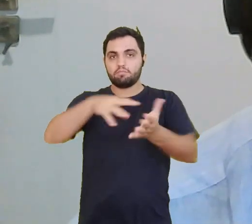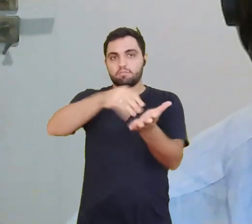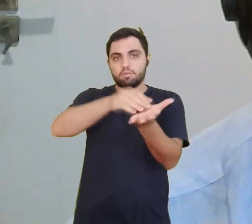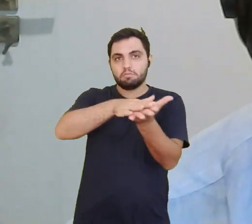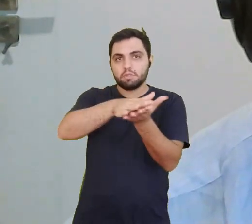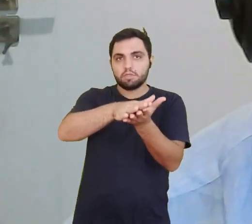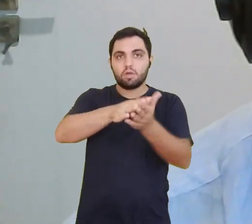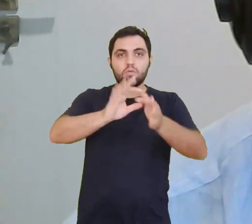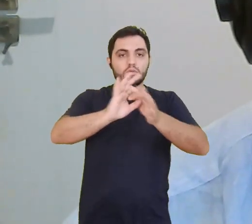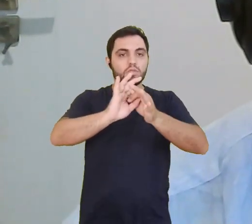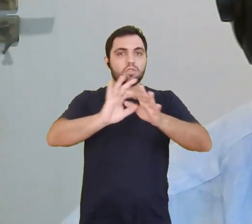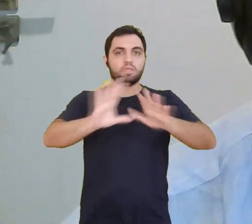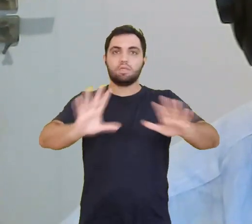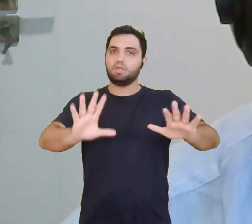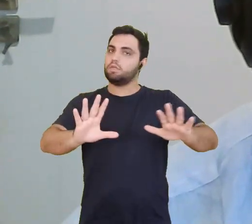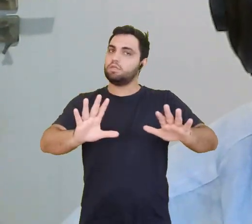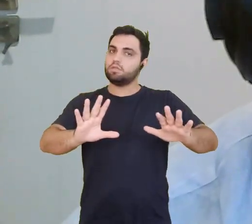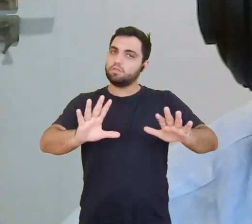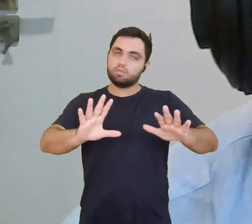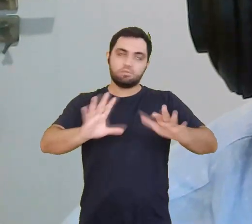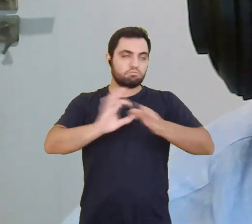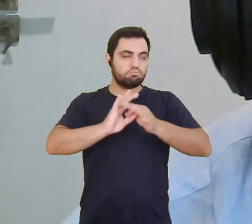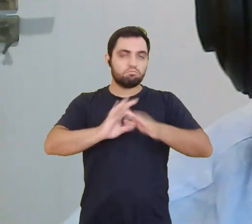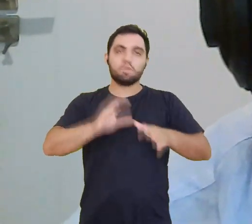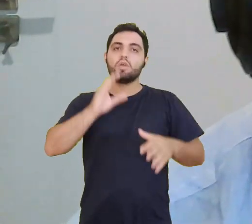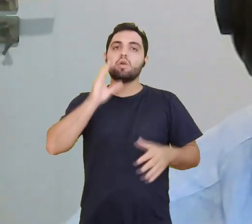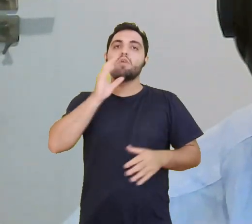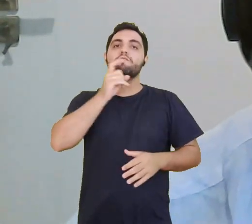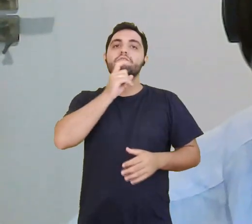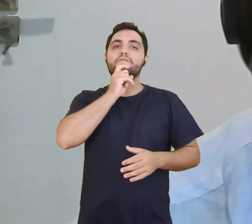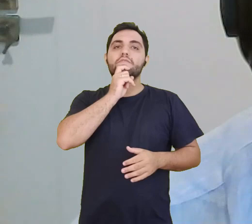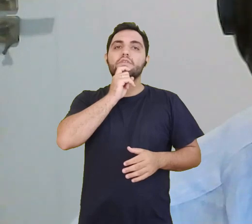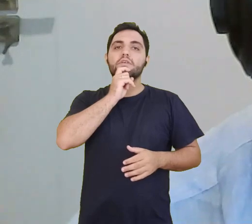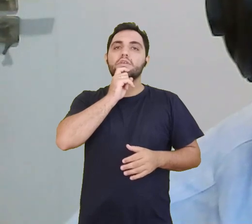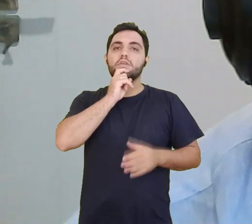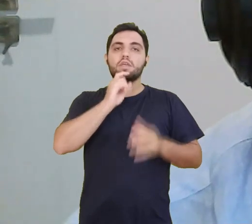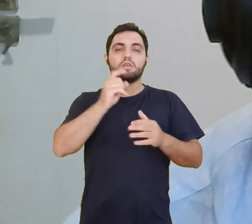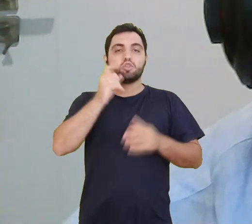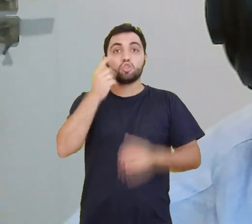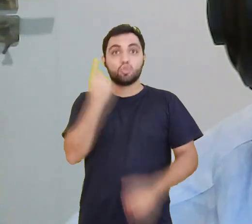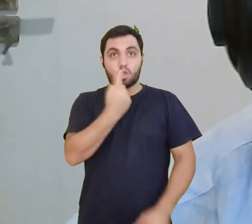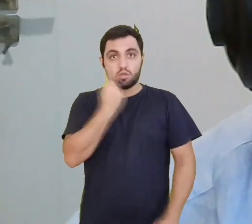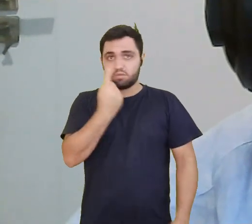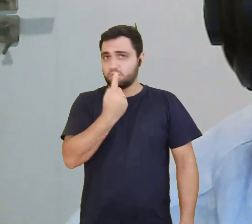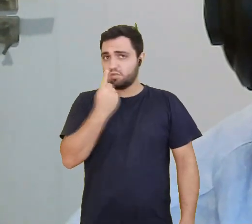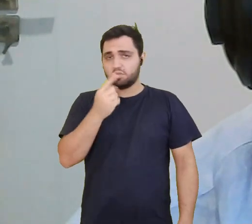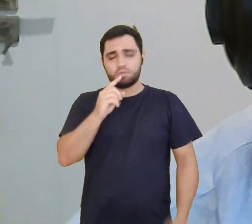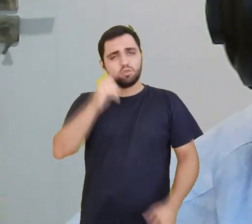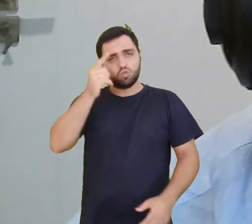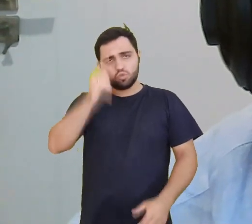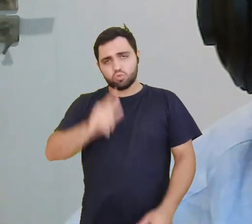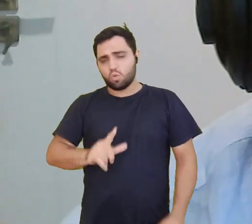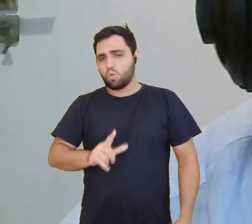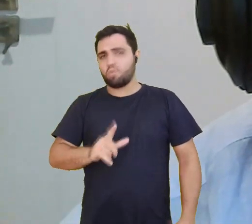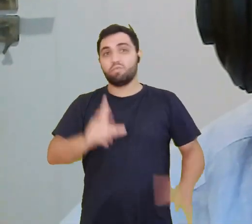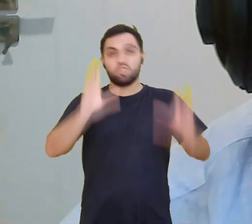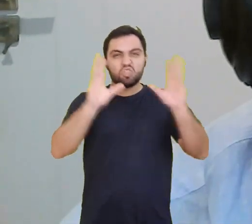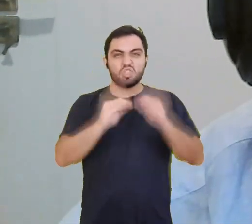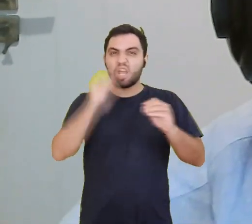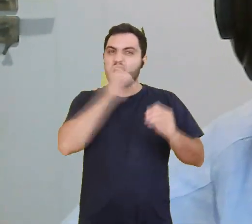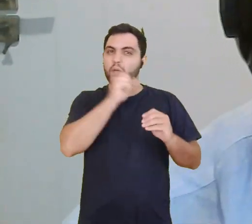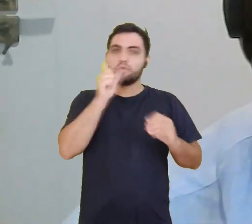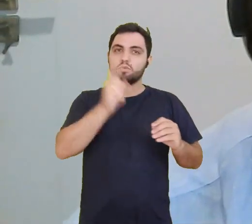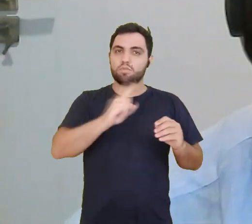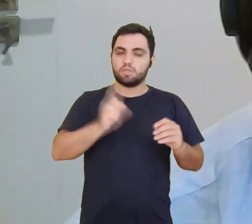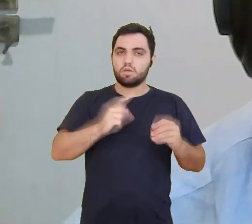impressora ficar fria novamente, a cabeça ficar fria, a parte